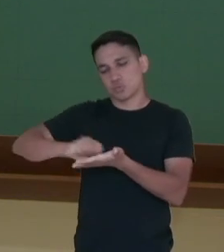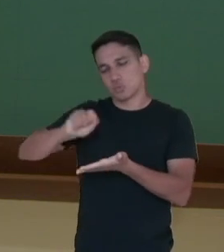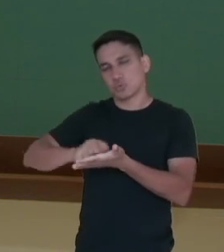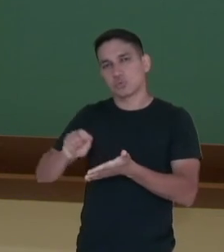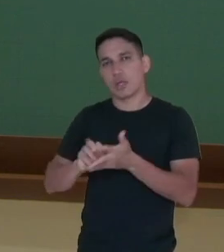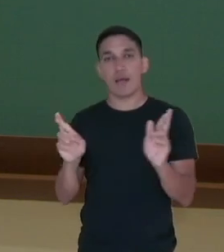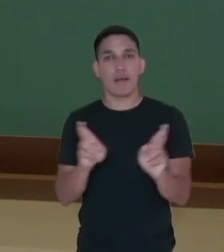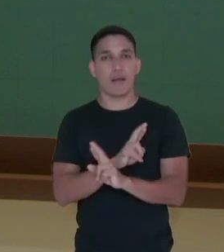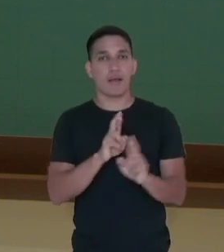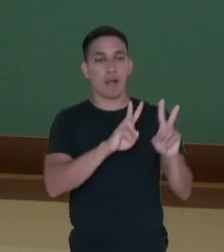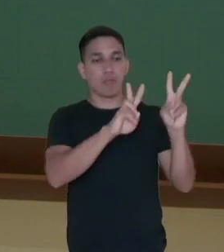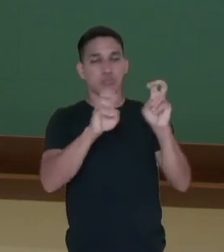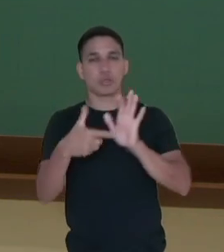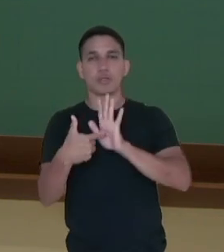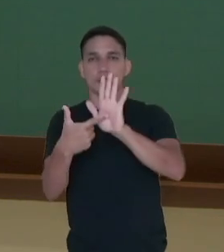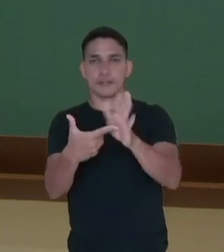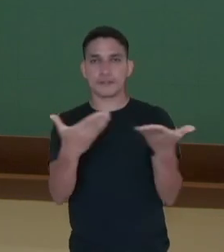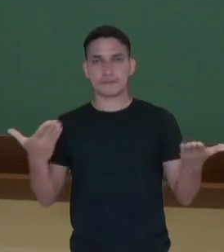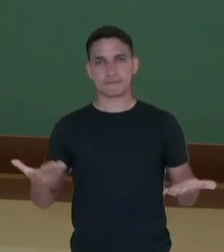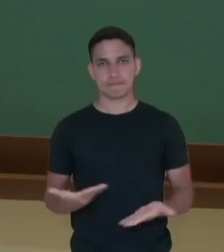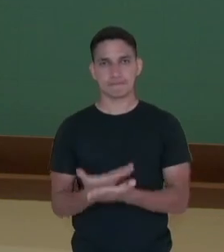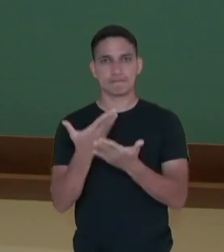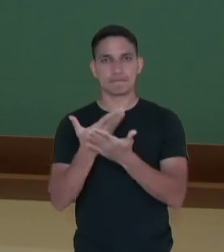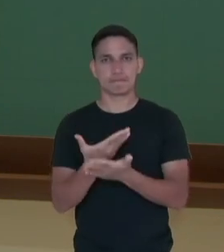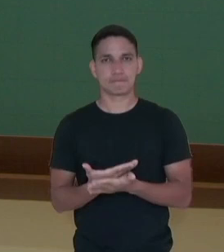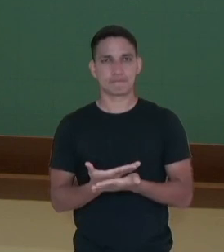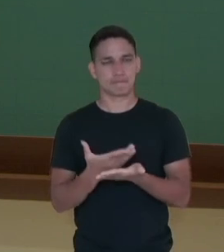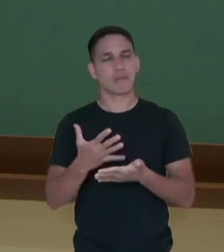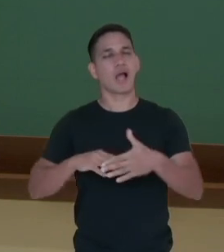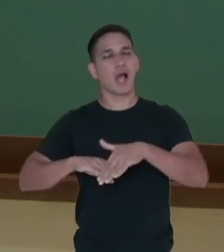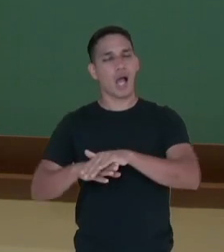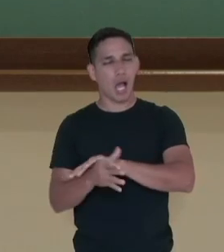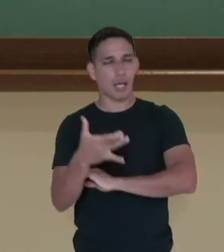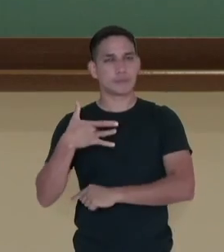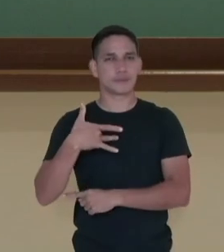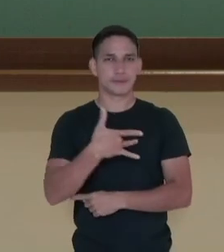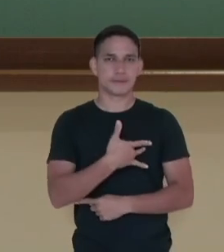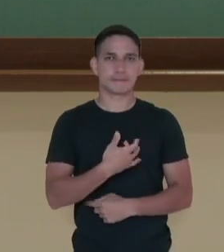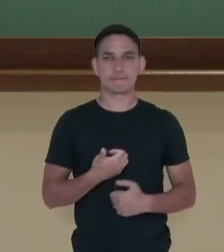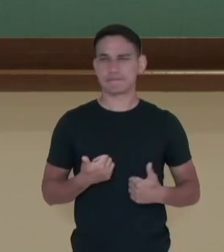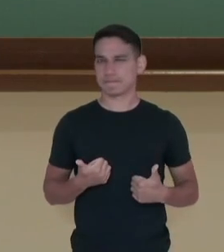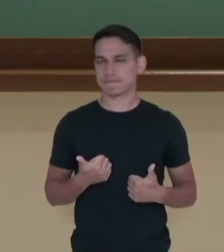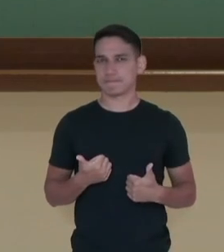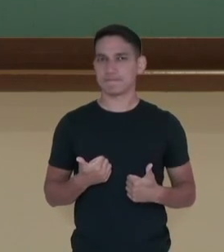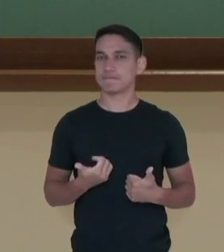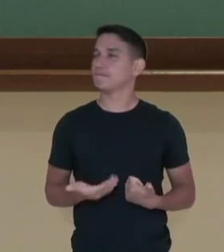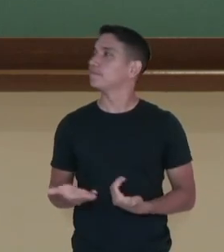ao tema da aula, foi hábitos saudáveis.